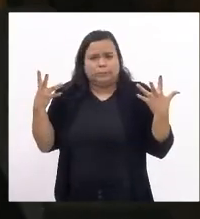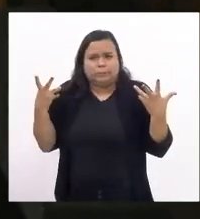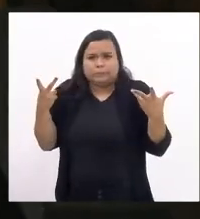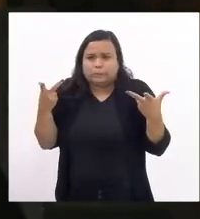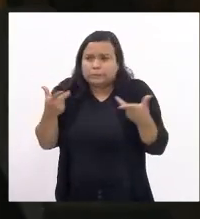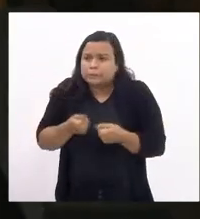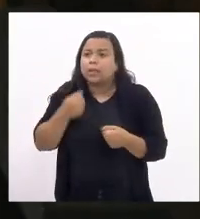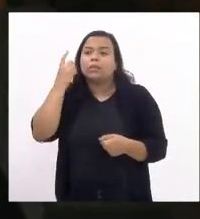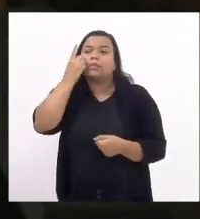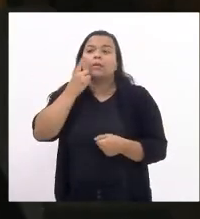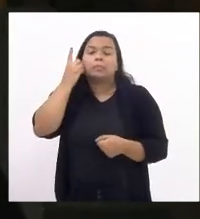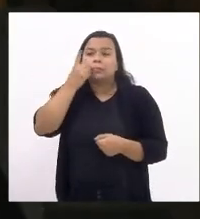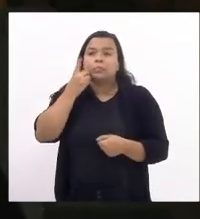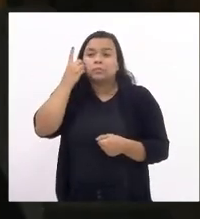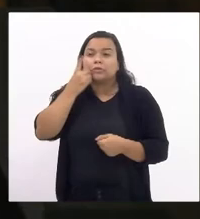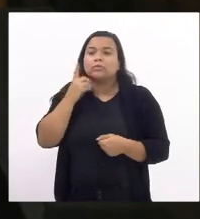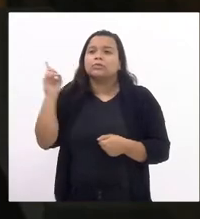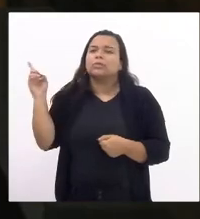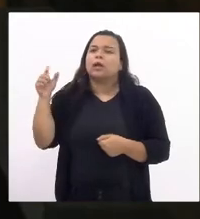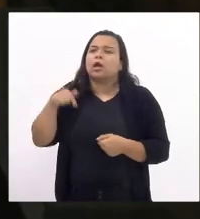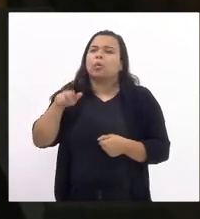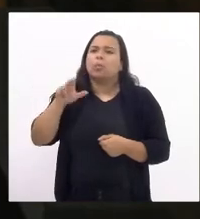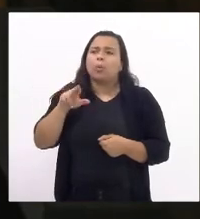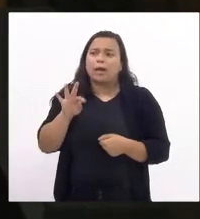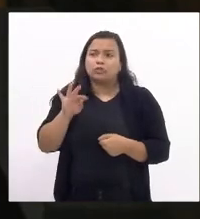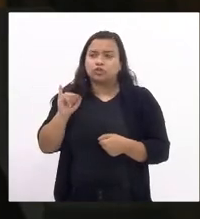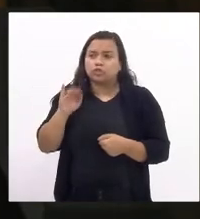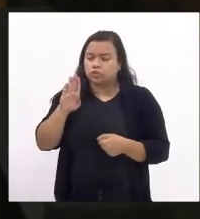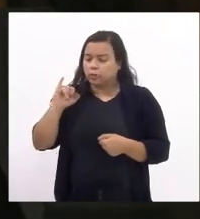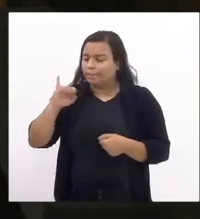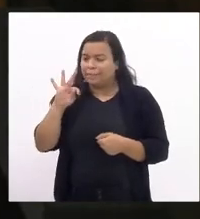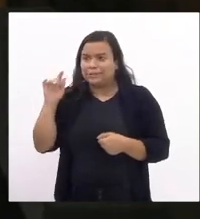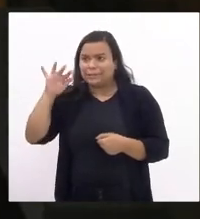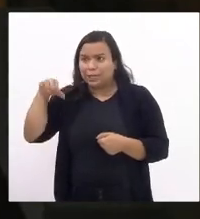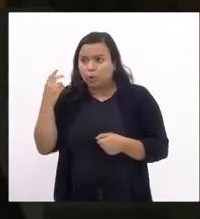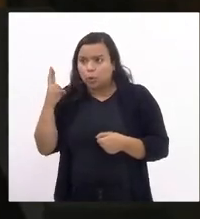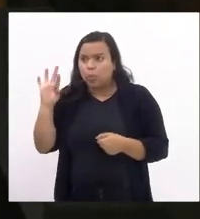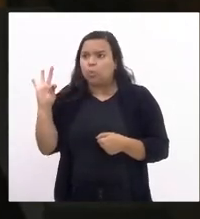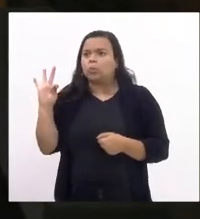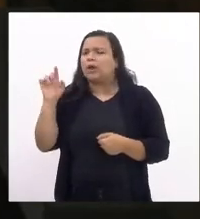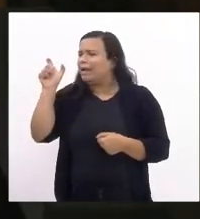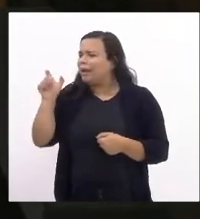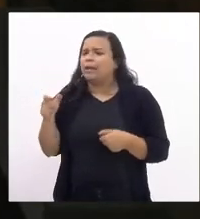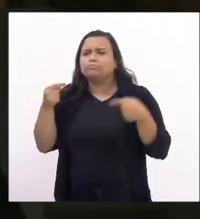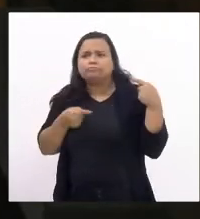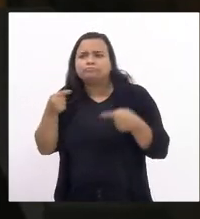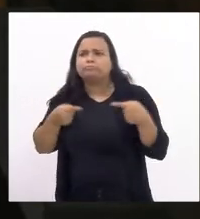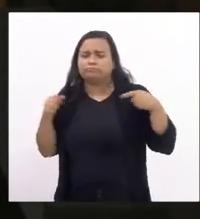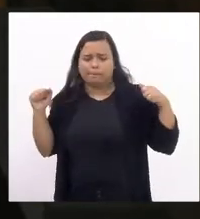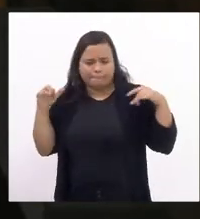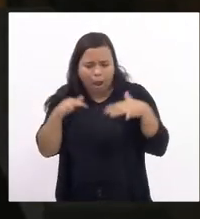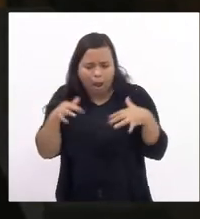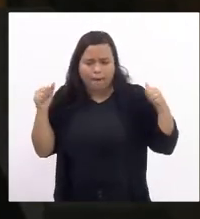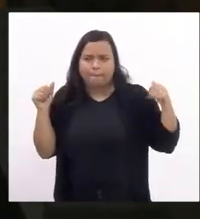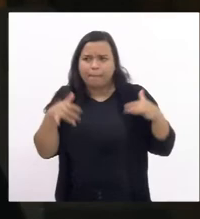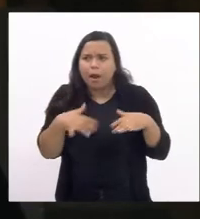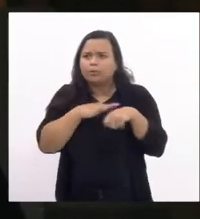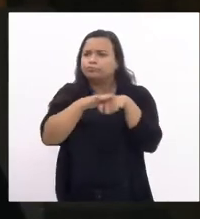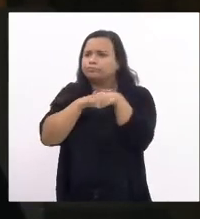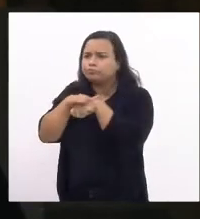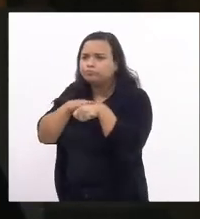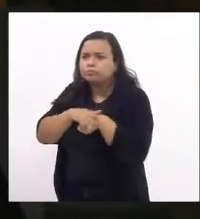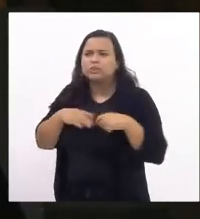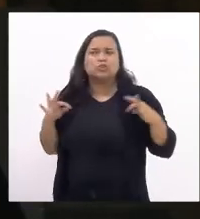sempre deputado Conte Bittencourt, que discute, se reúne, enfim, tem todos os